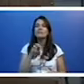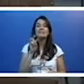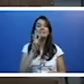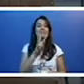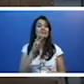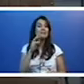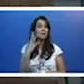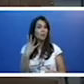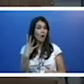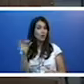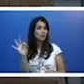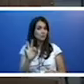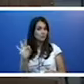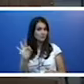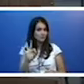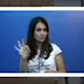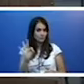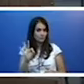34%,